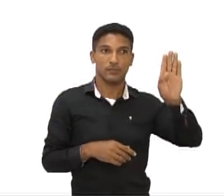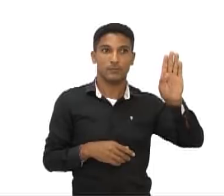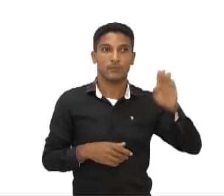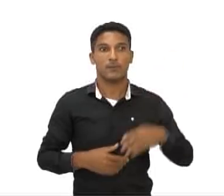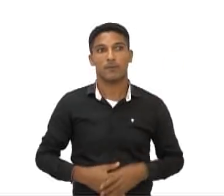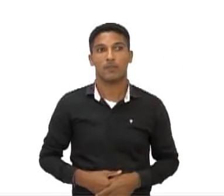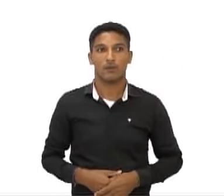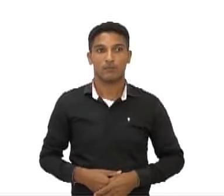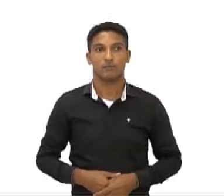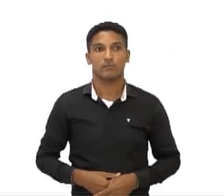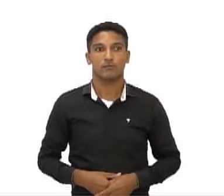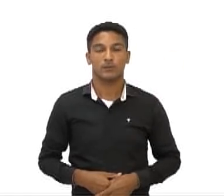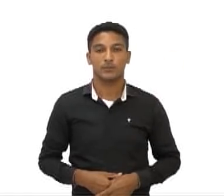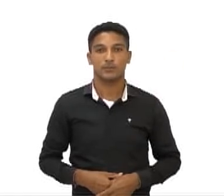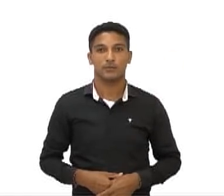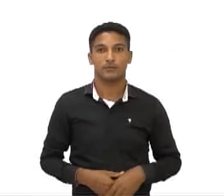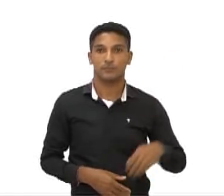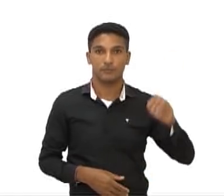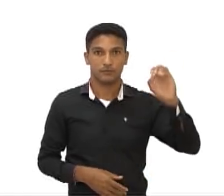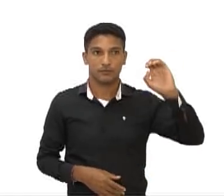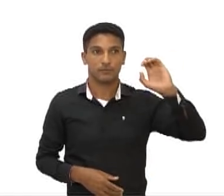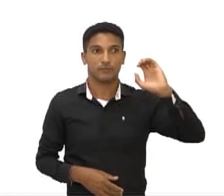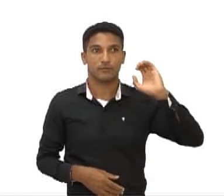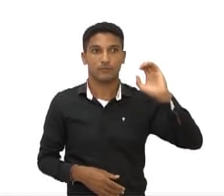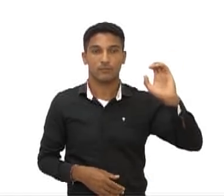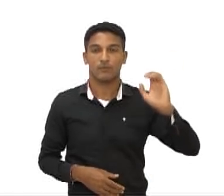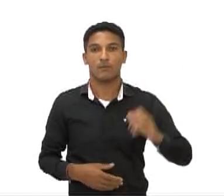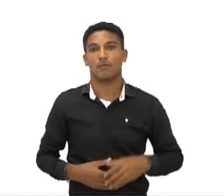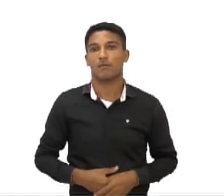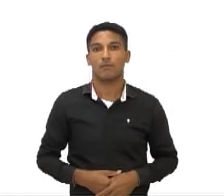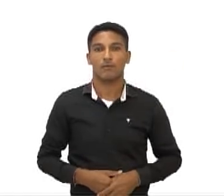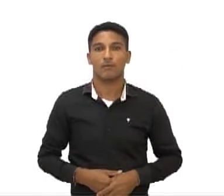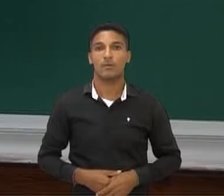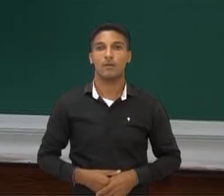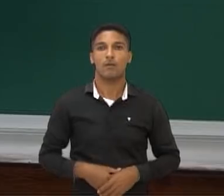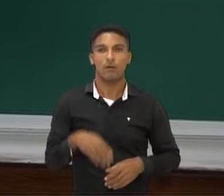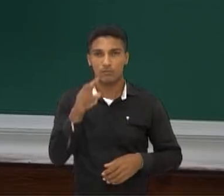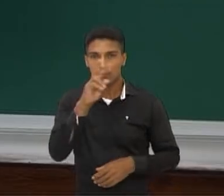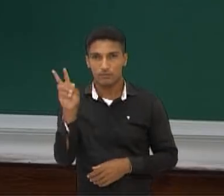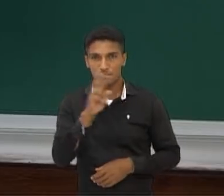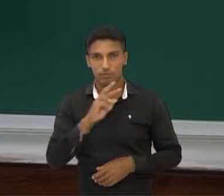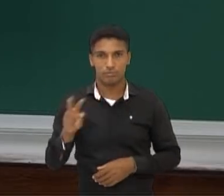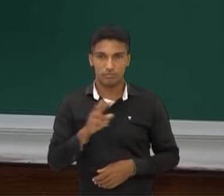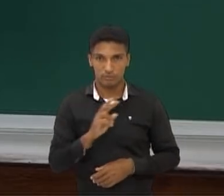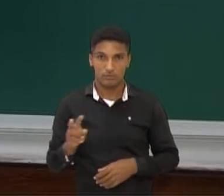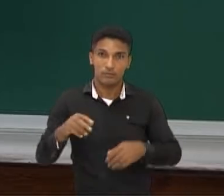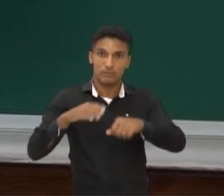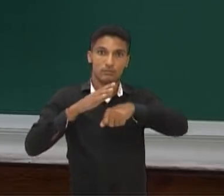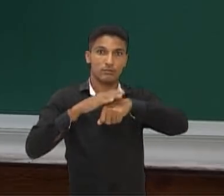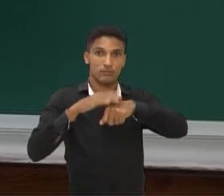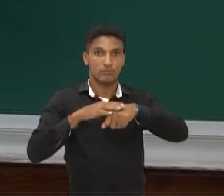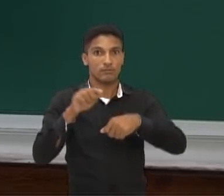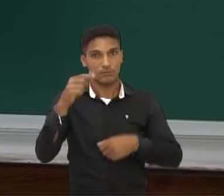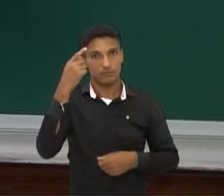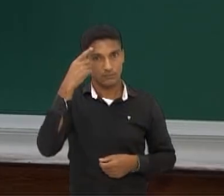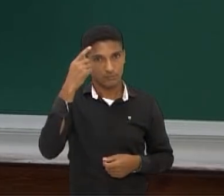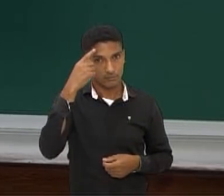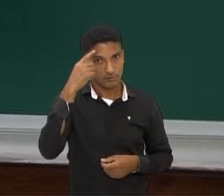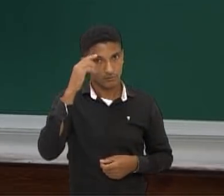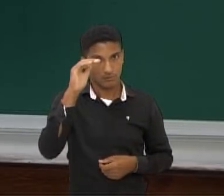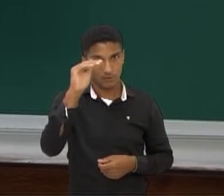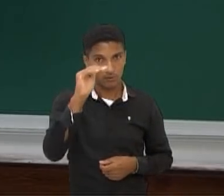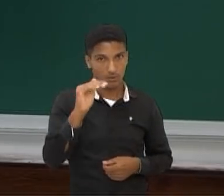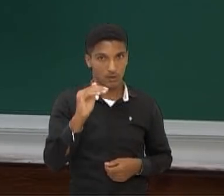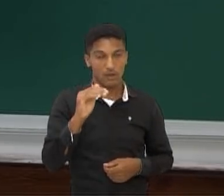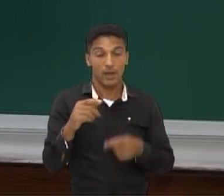química composta possui massa maior do que os átomos individuais. Pessoal, vou te dar um tempo, pense bem,